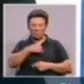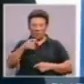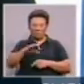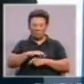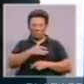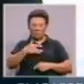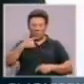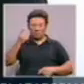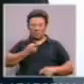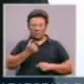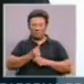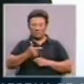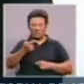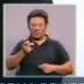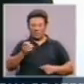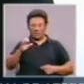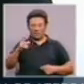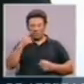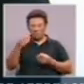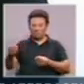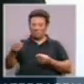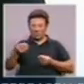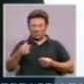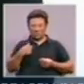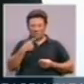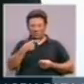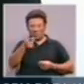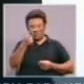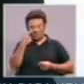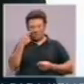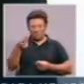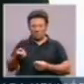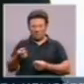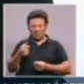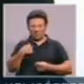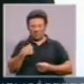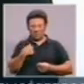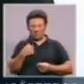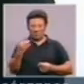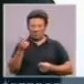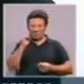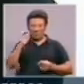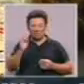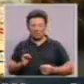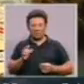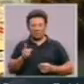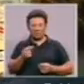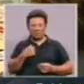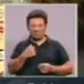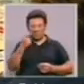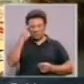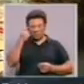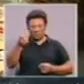médico pneumologista manda me fazer um ataque mostra-me aquilo e diz maldito está a ver e eu fui nesse dia mesmo